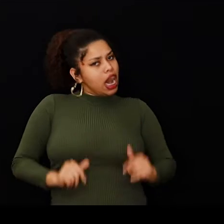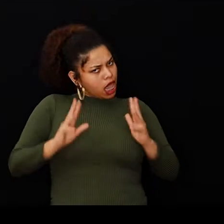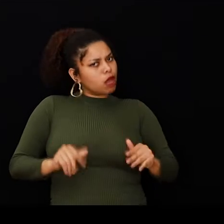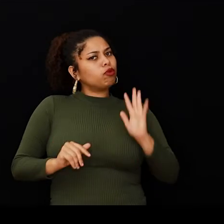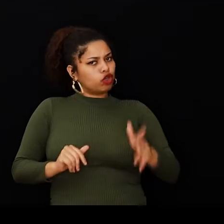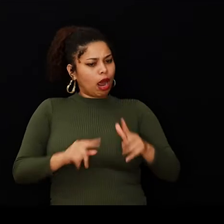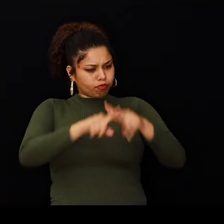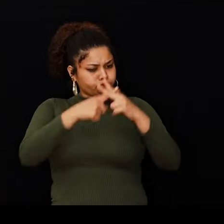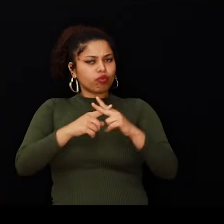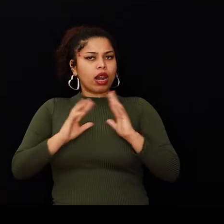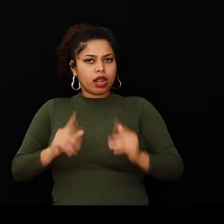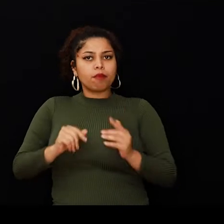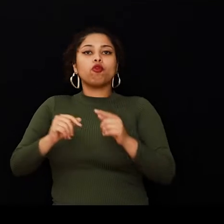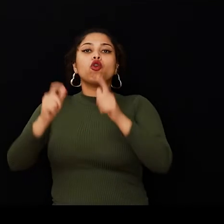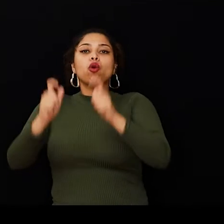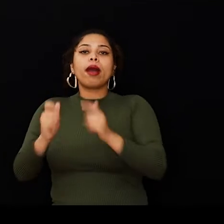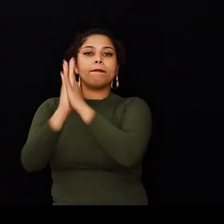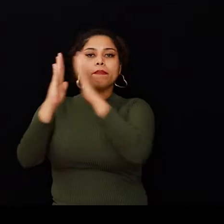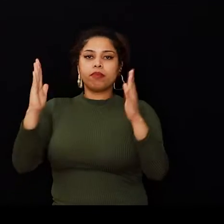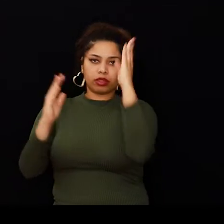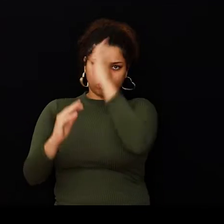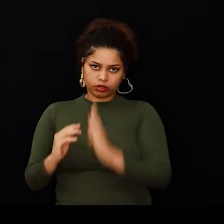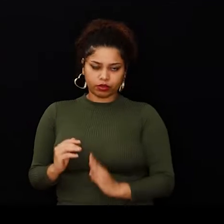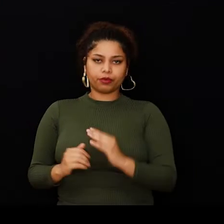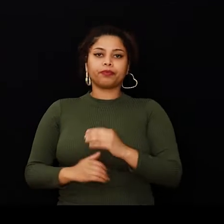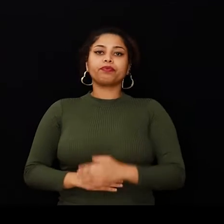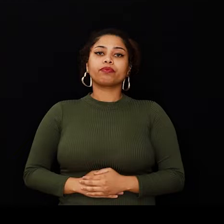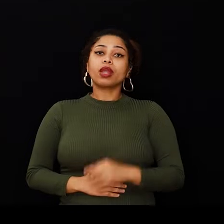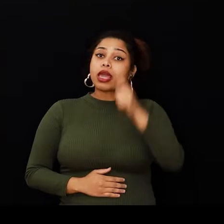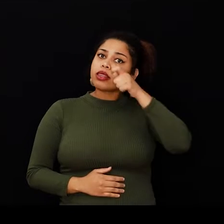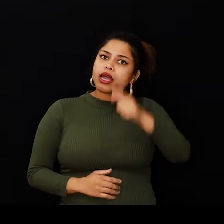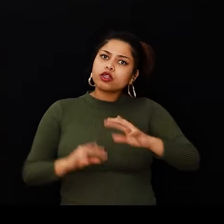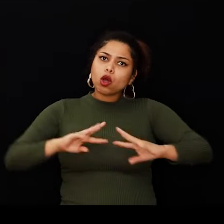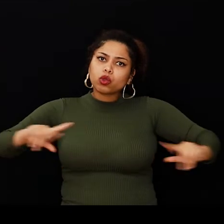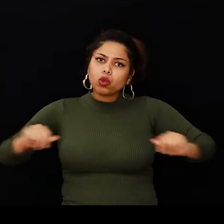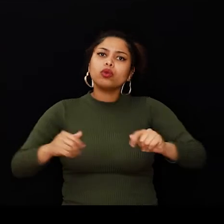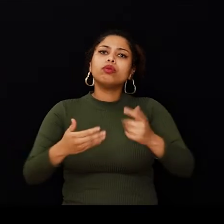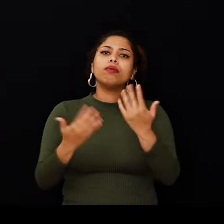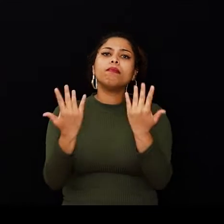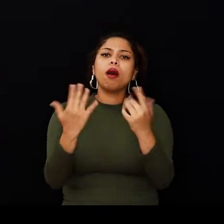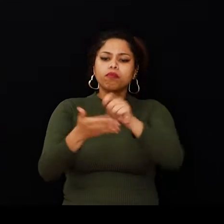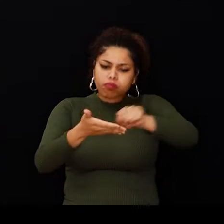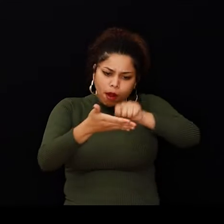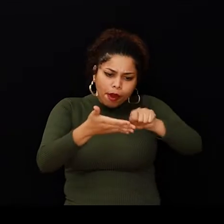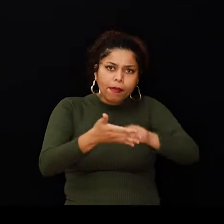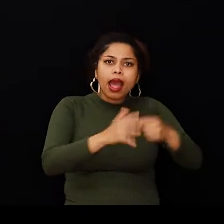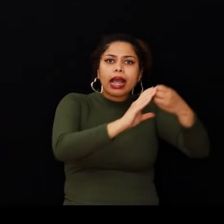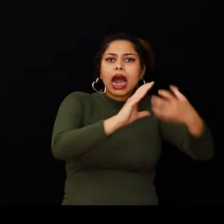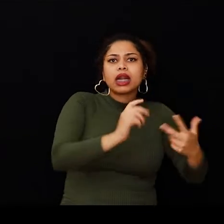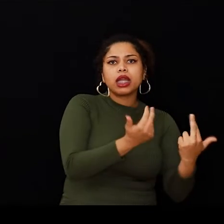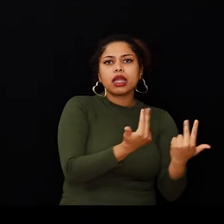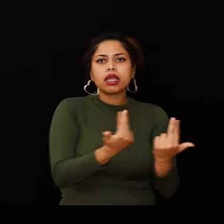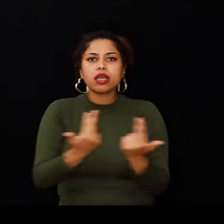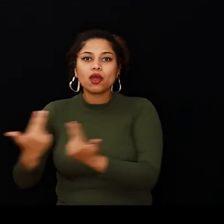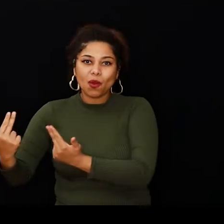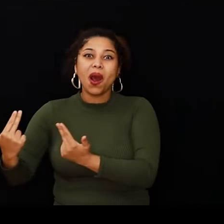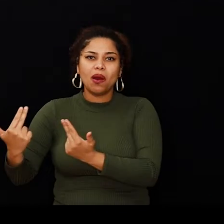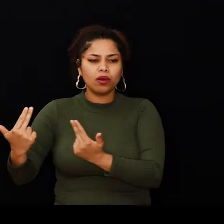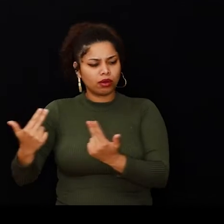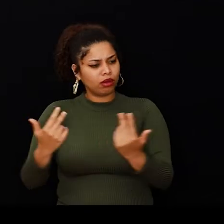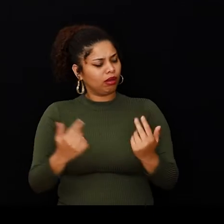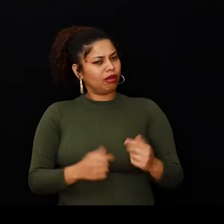na Biblioteca Nacional. E o que é interessante de todos esses manuscritos é que eles têm uma mesma característica, né?